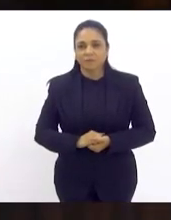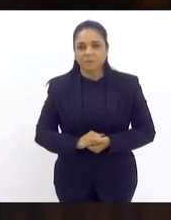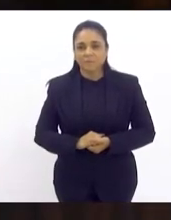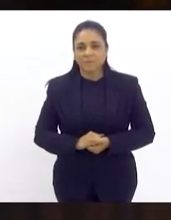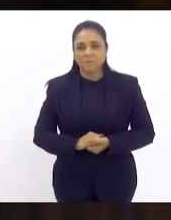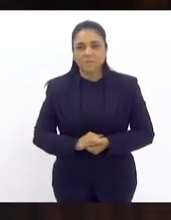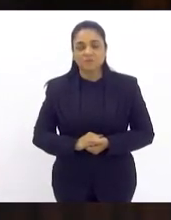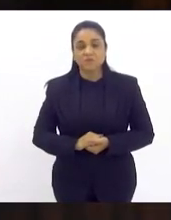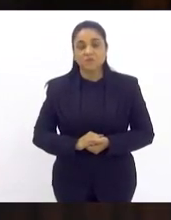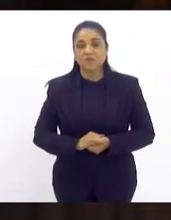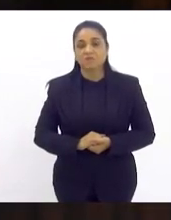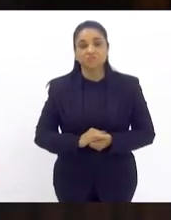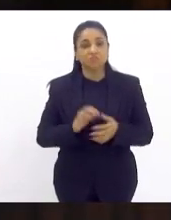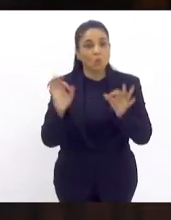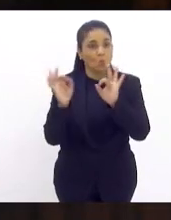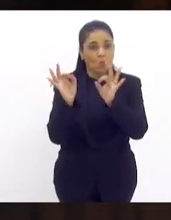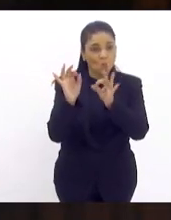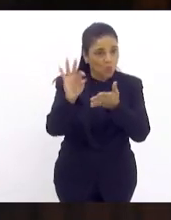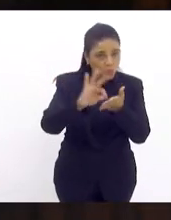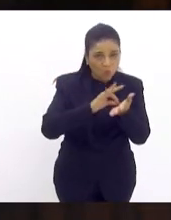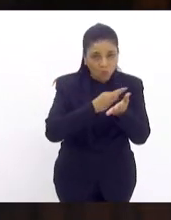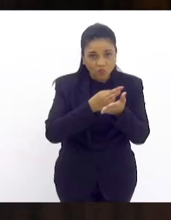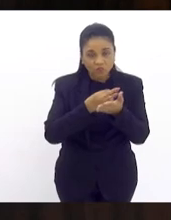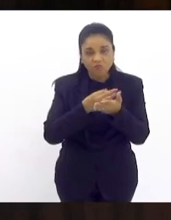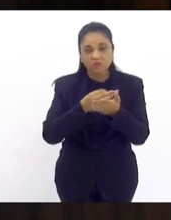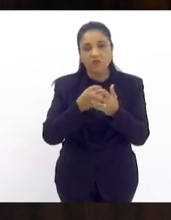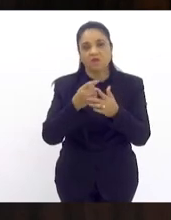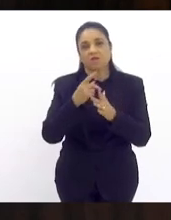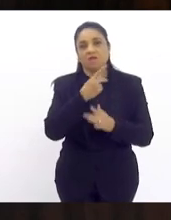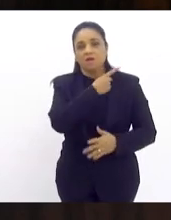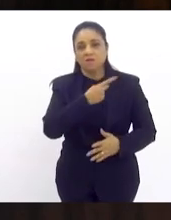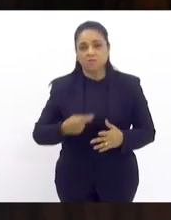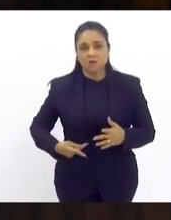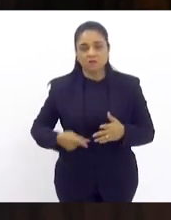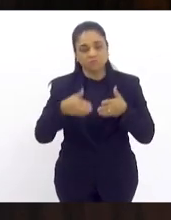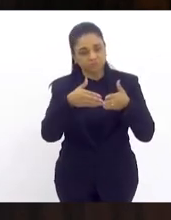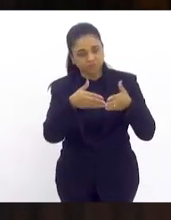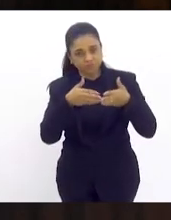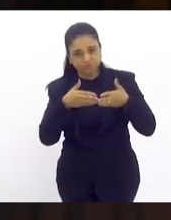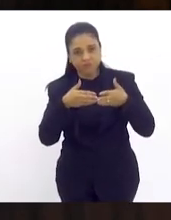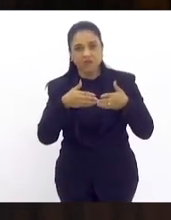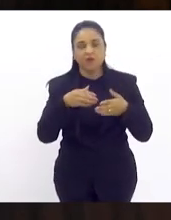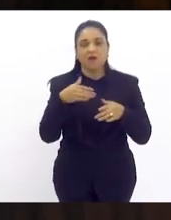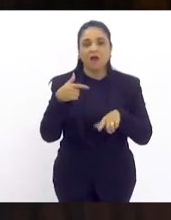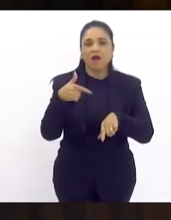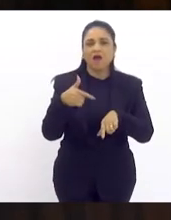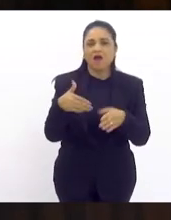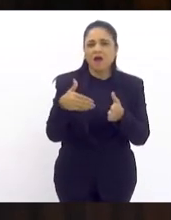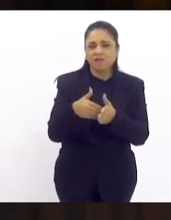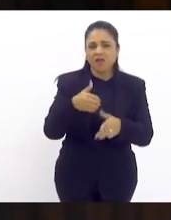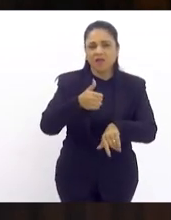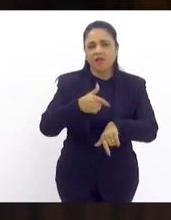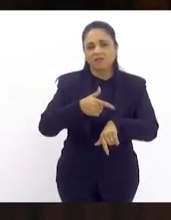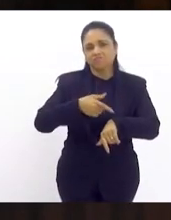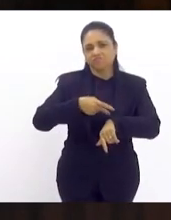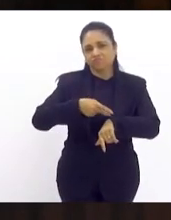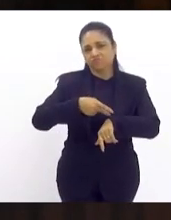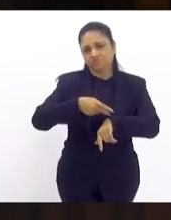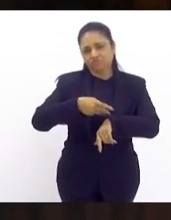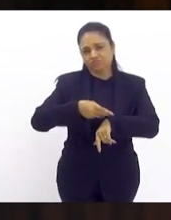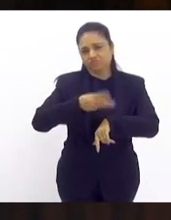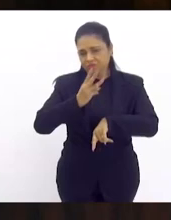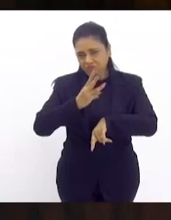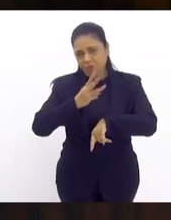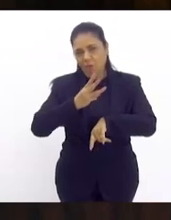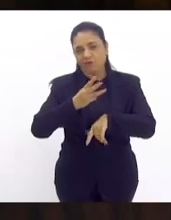não havendo mais orado escrito a presidência suspende a sessão até às 15 horas quando retornaremos com a ordem do